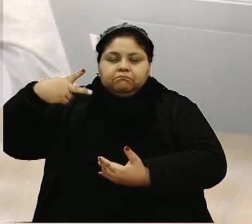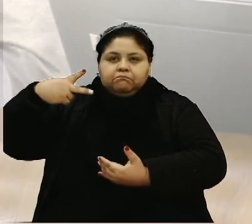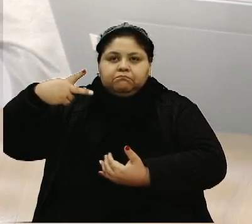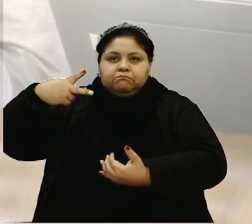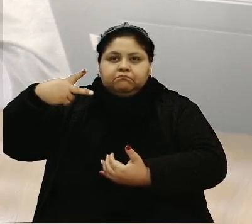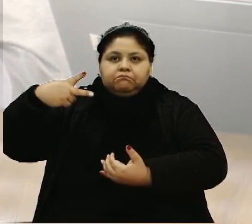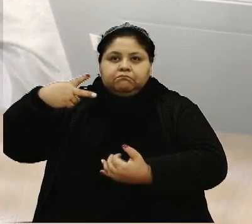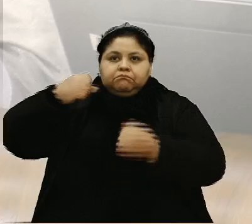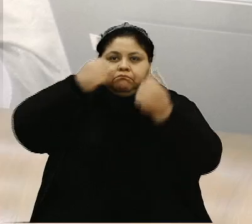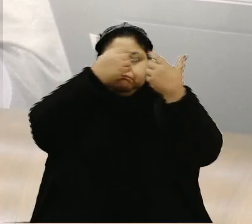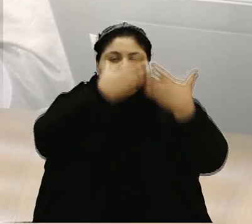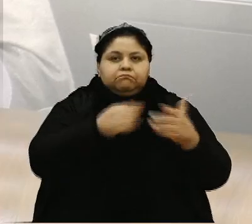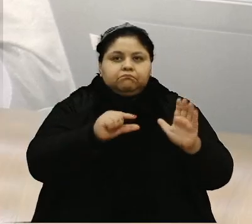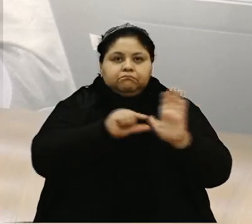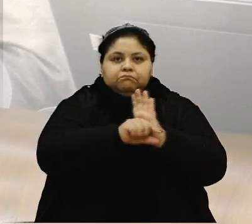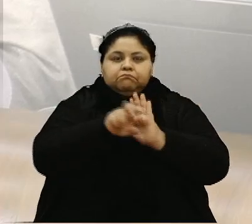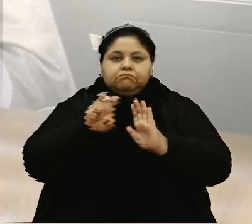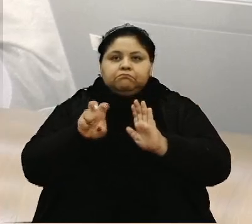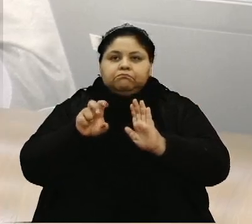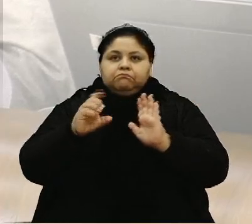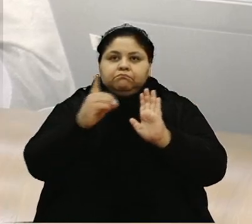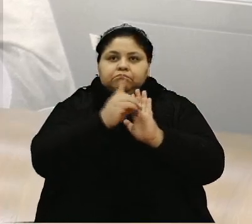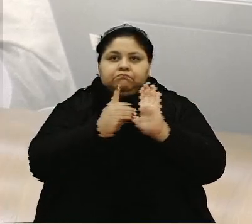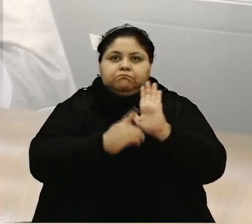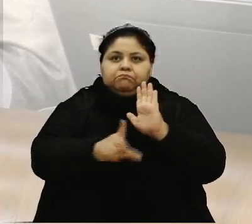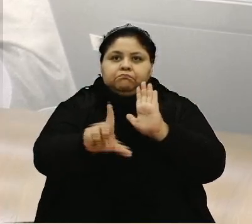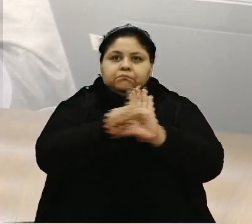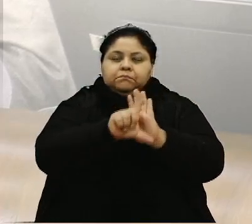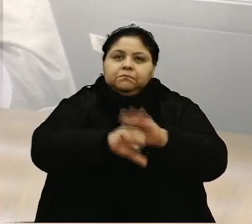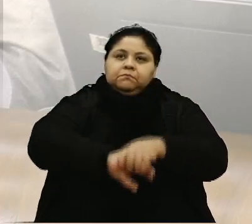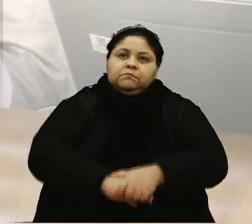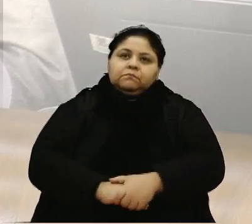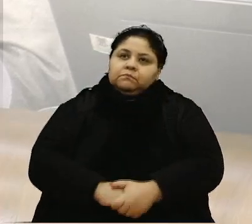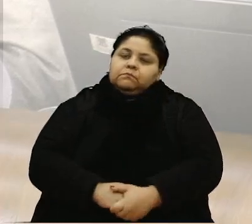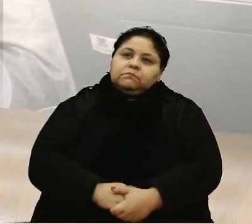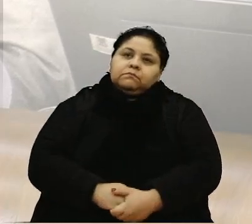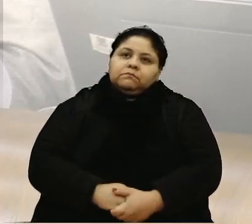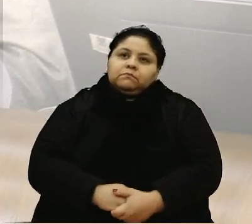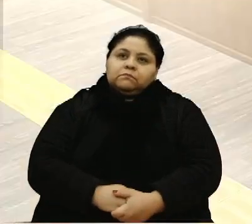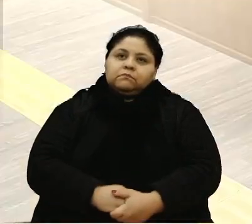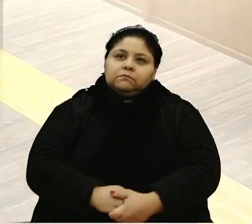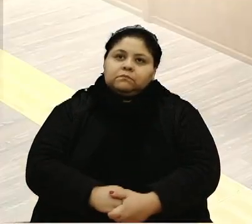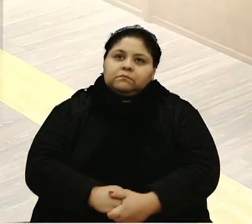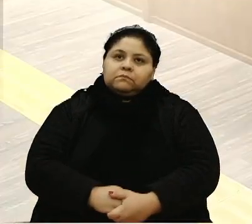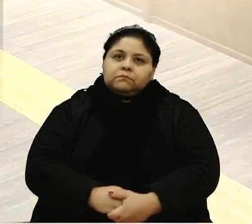estabelecido no artigo 5º deste decreto-lei.